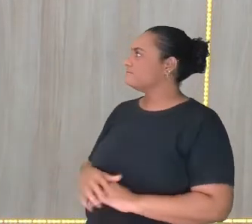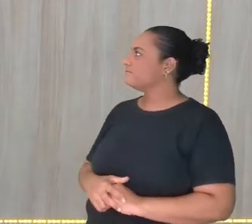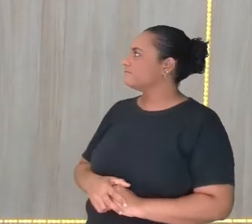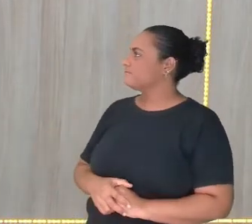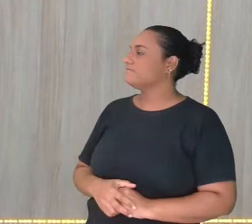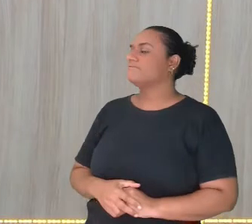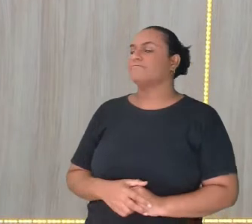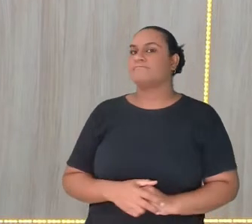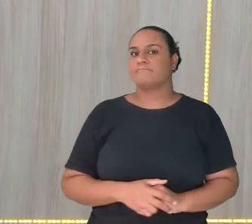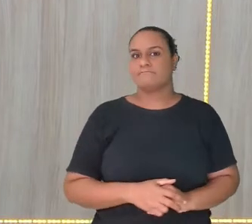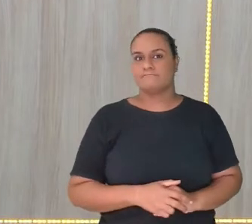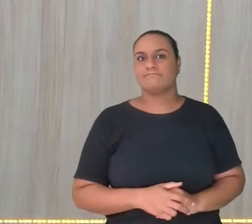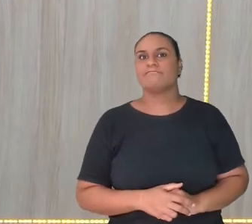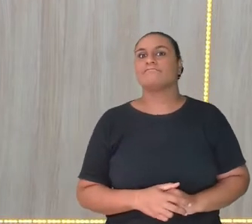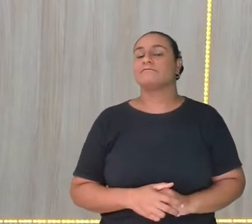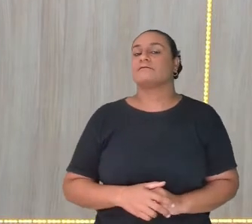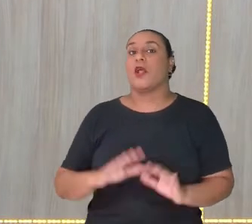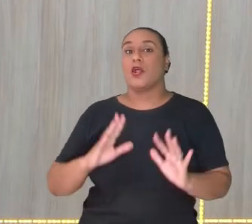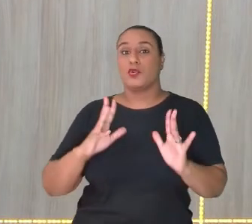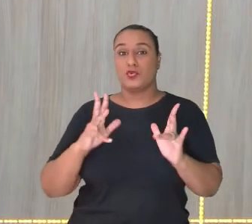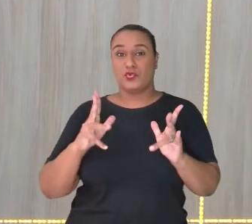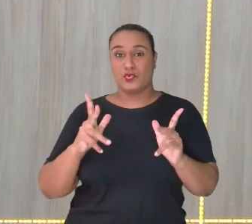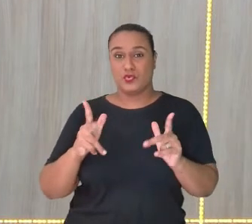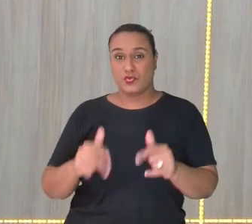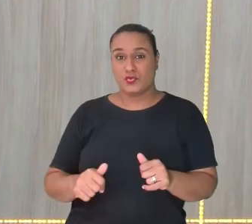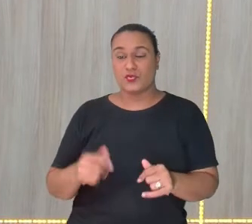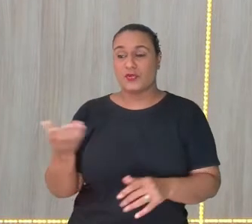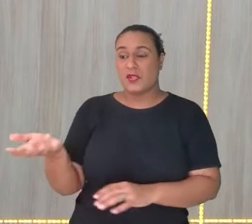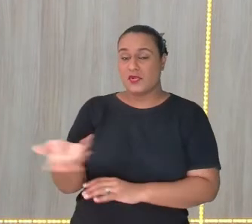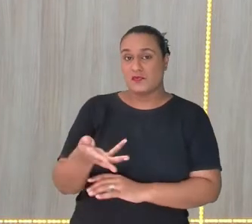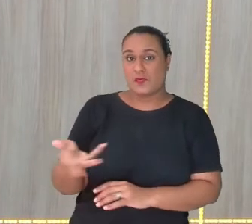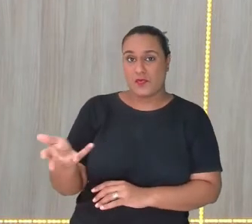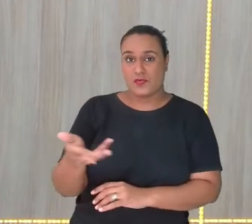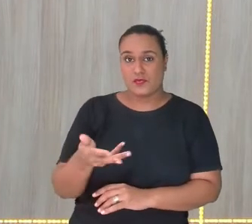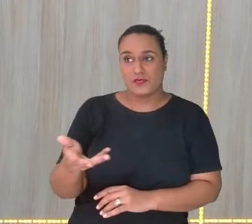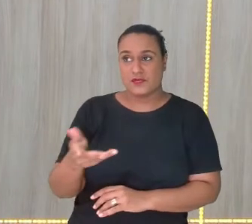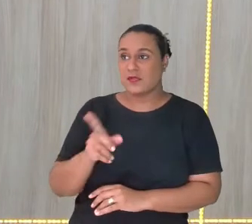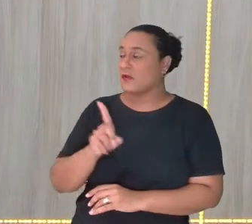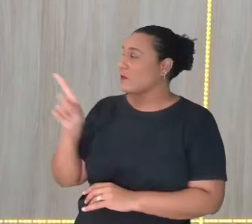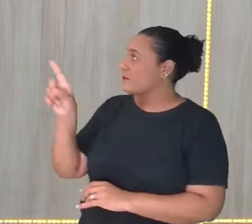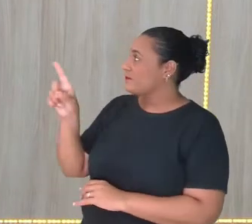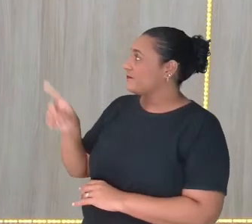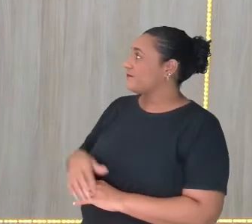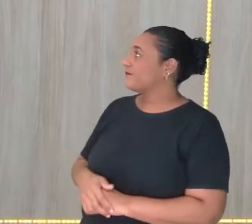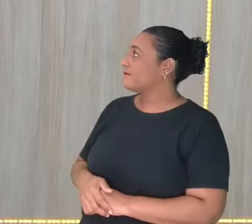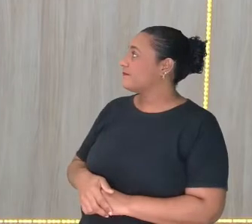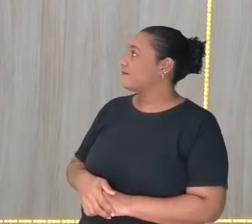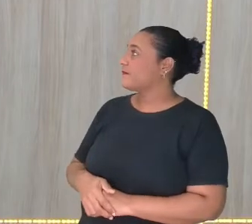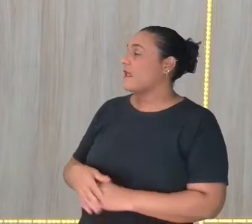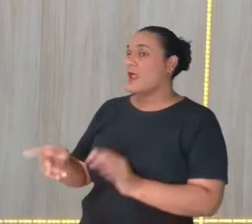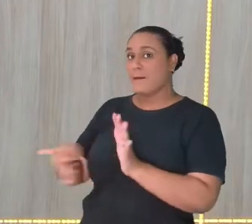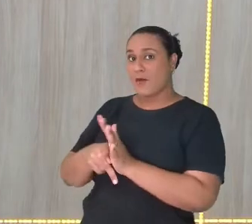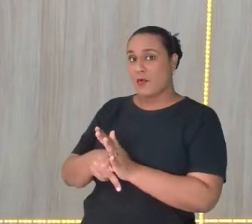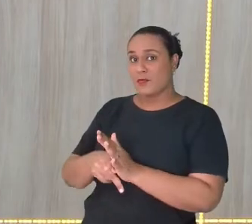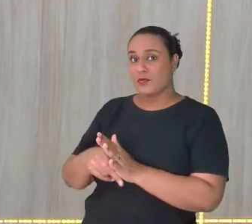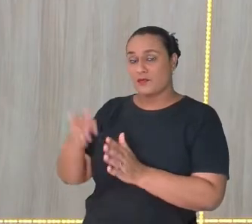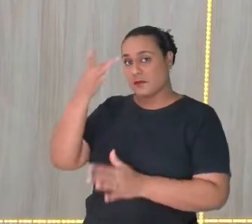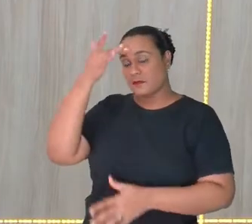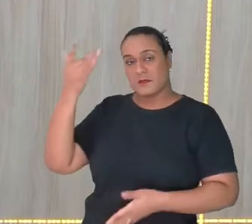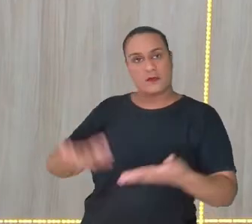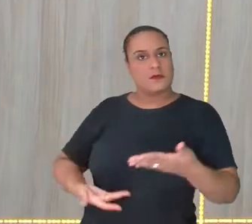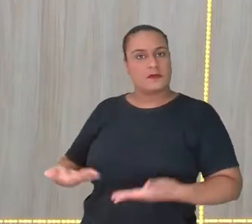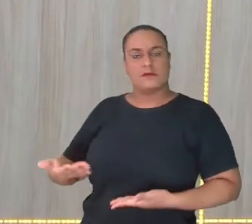servil. Mas nem tudo que eles produziam aqui ficava para eles, porque aí